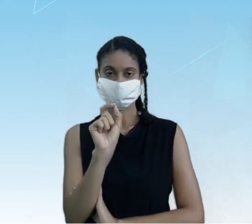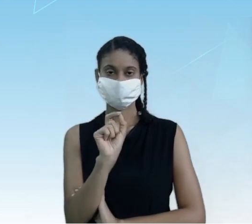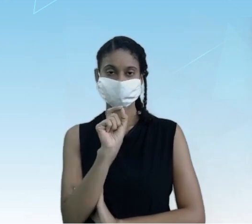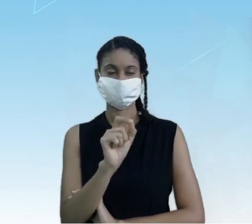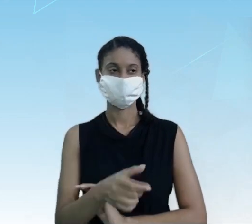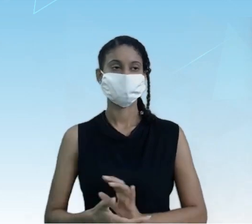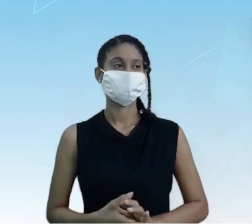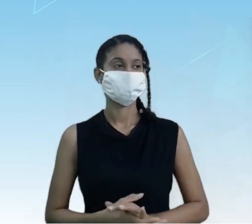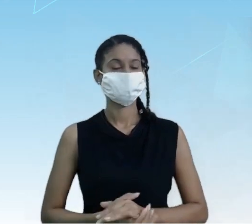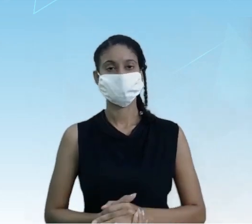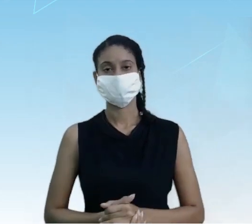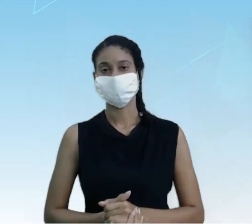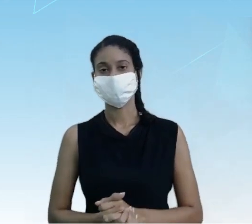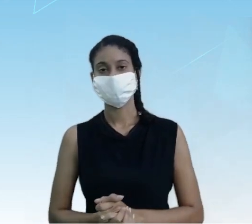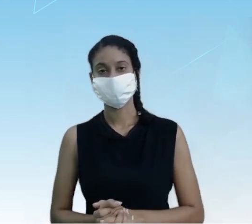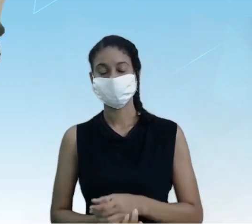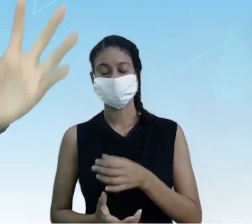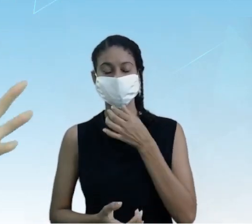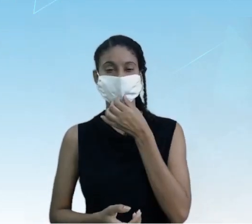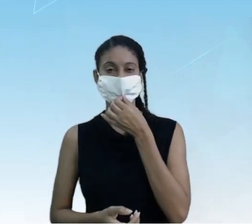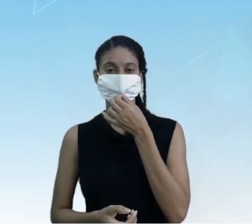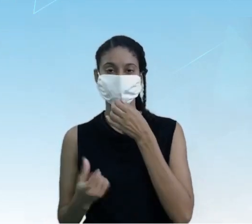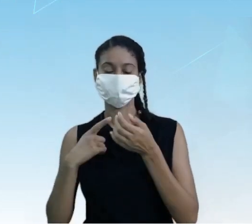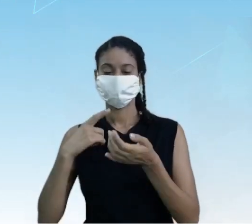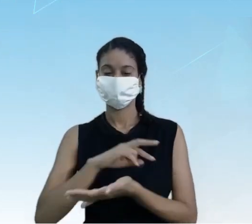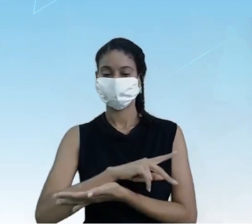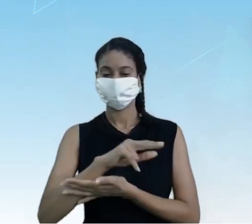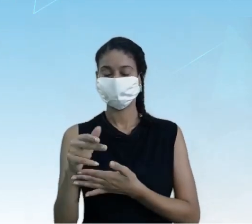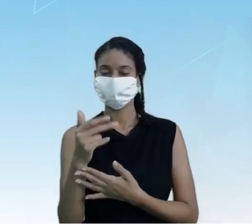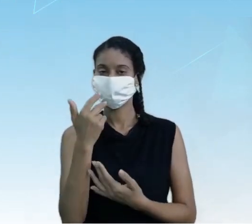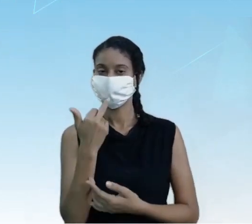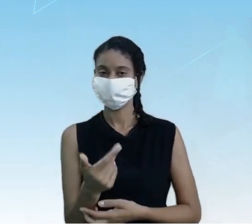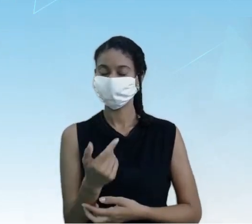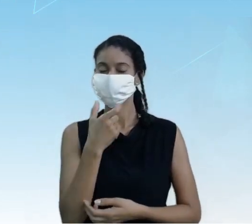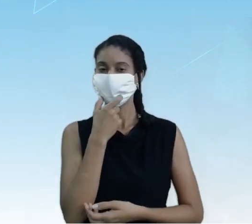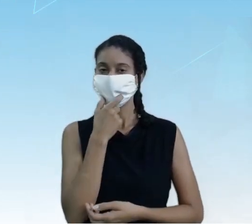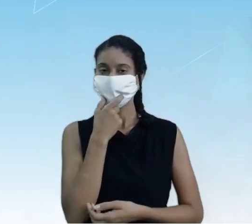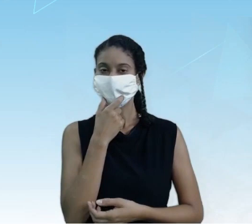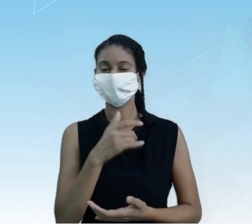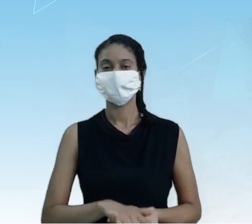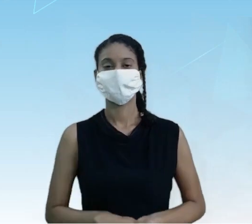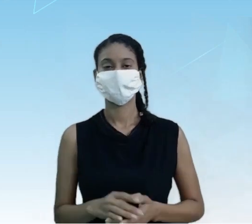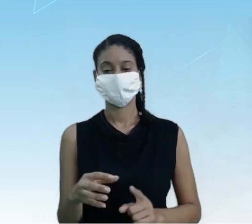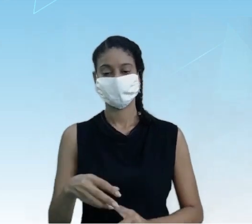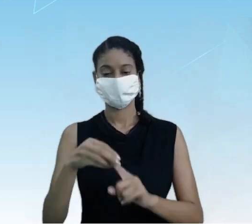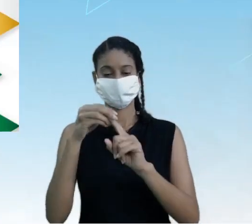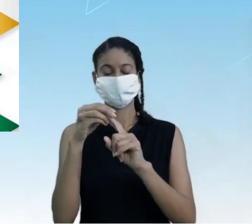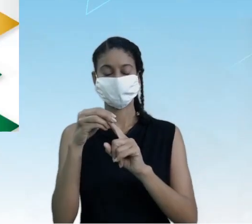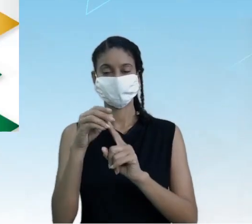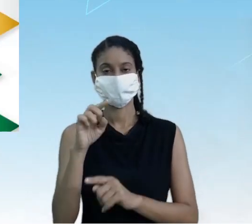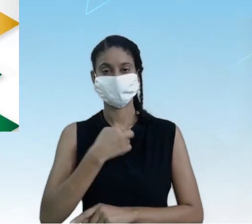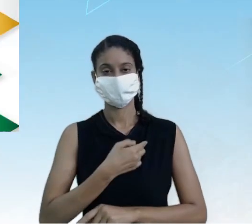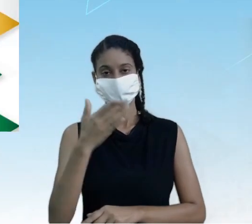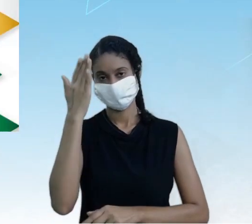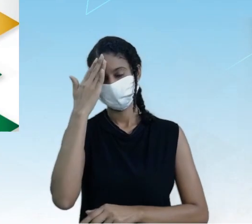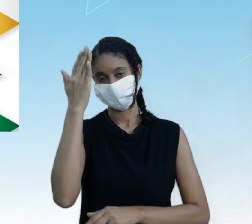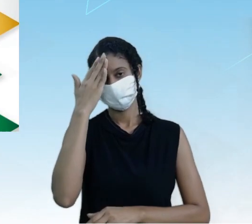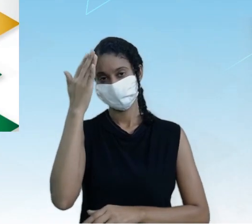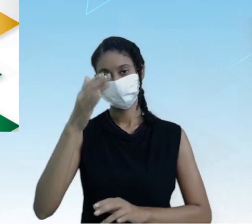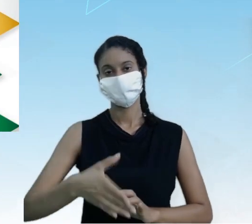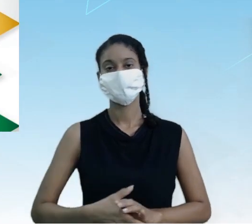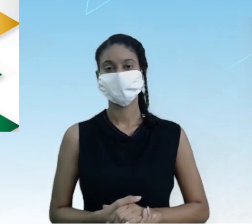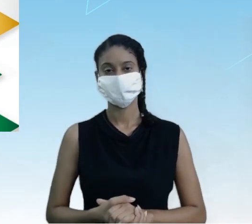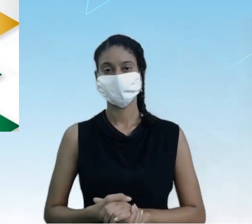of varieties. Tem muitas variedades de língua inglesa e são destacados para a gente entender